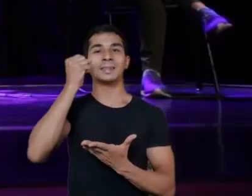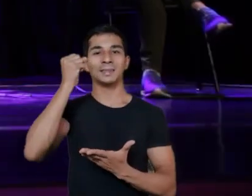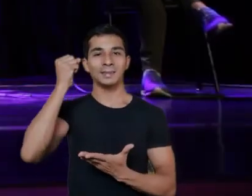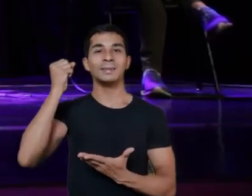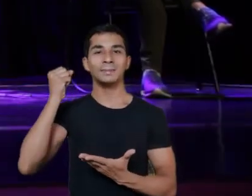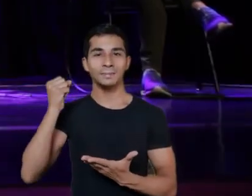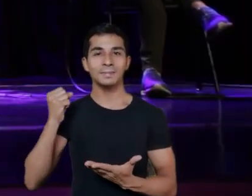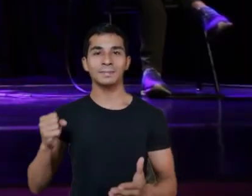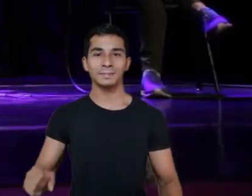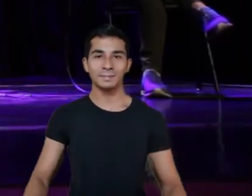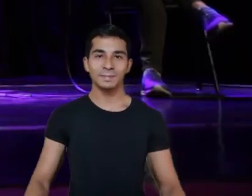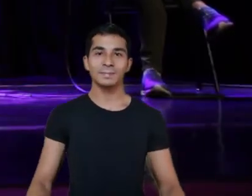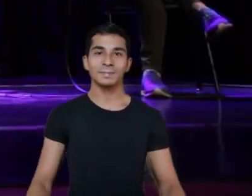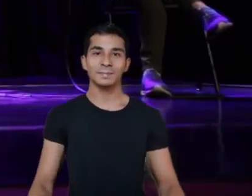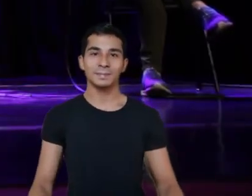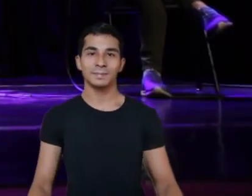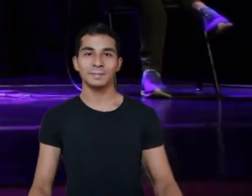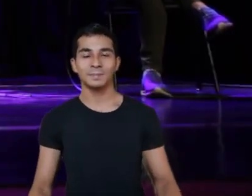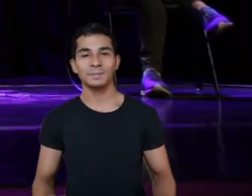de salvação,